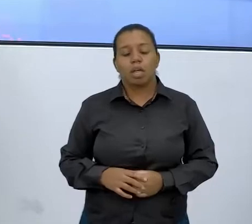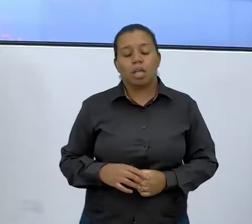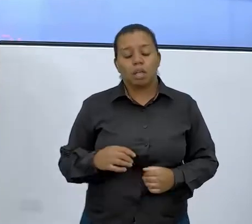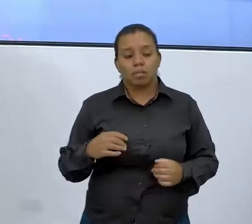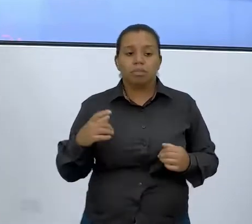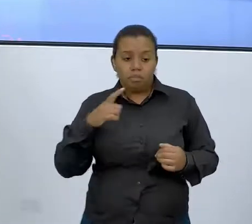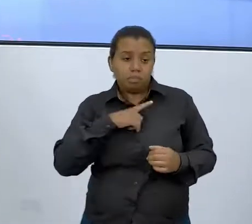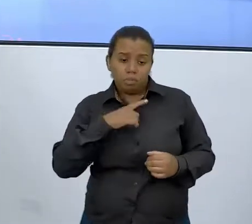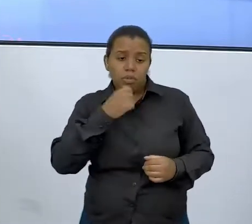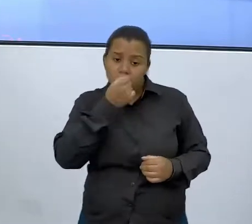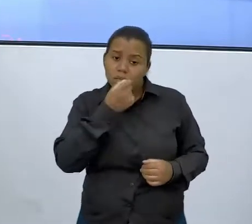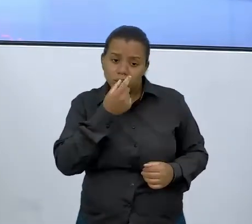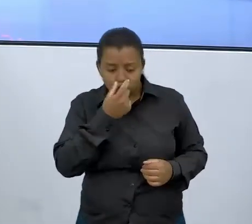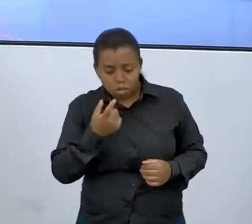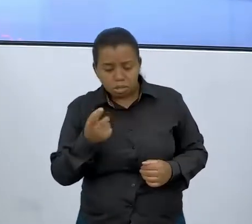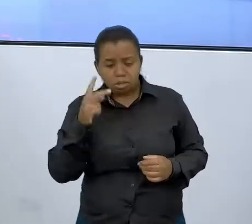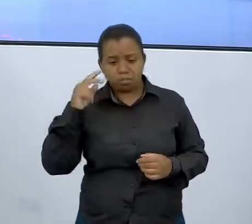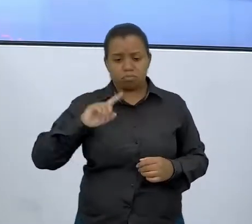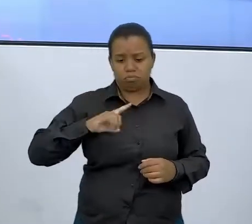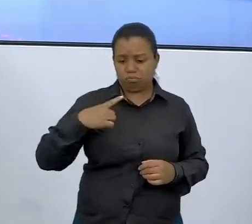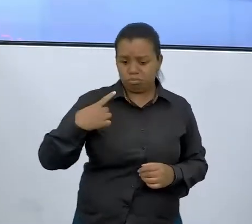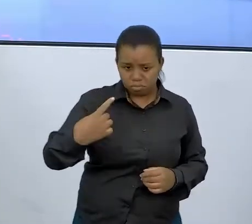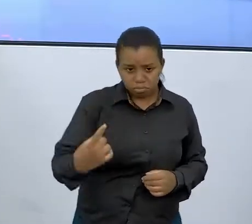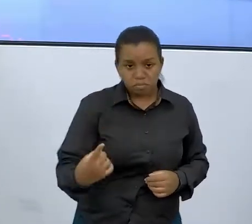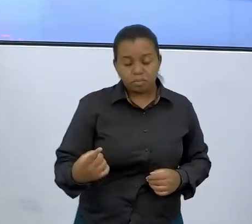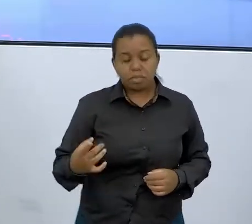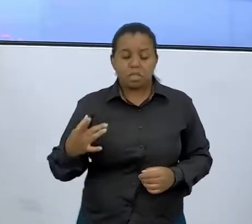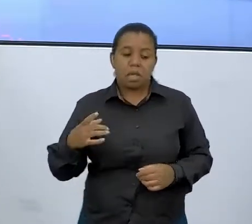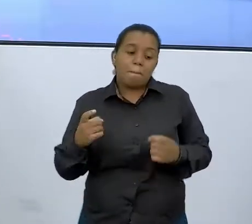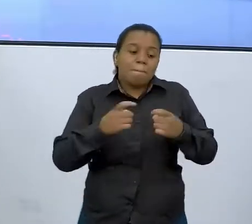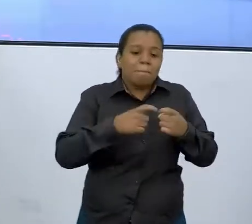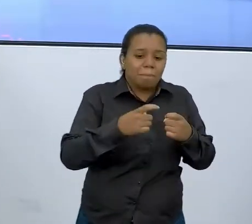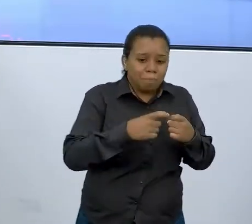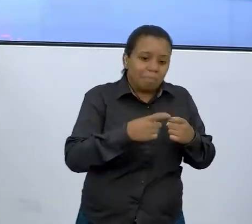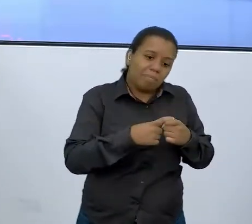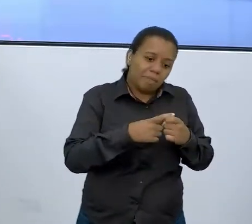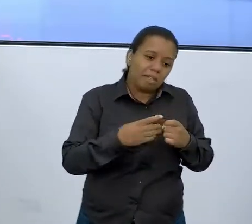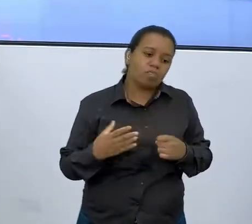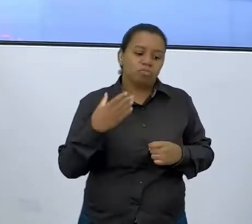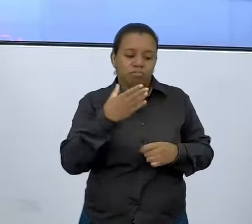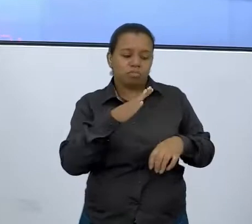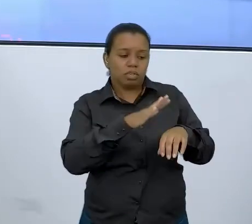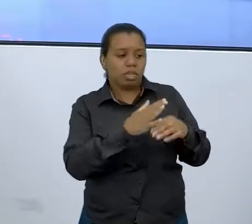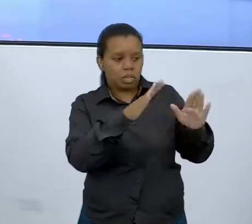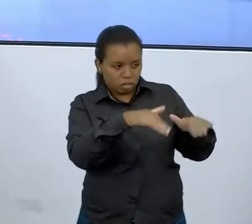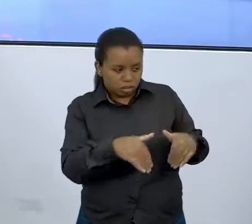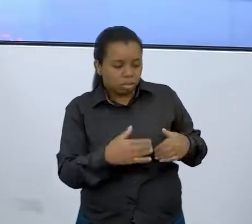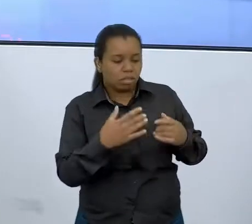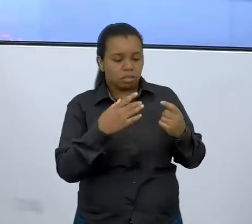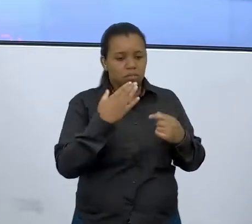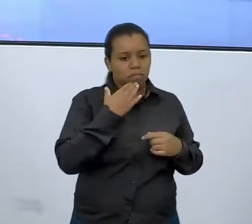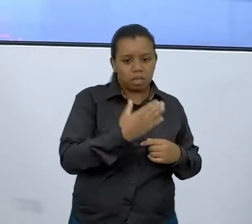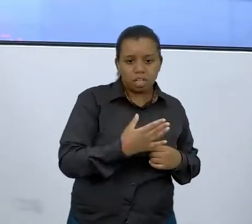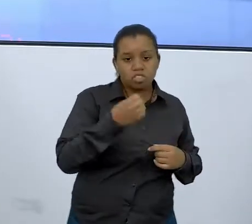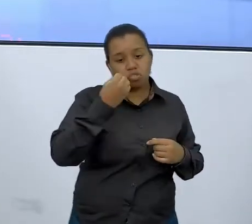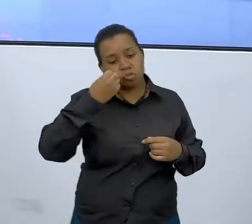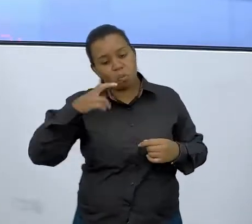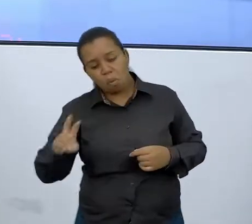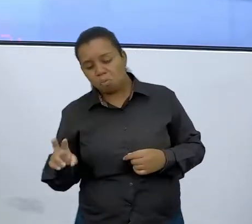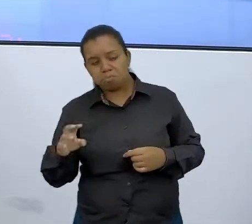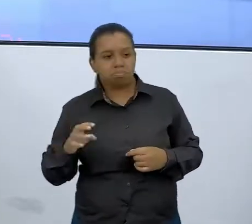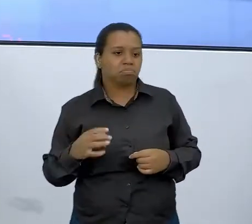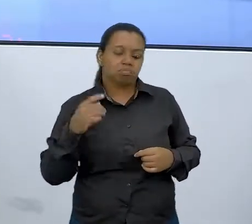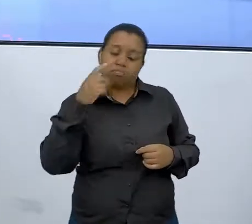sei que tem... se você faz com acompanhamento médico, existem certos tipos de anabolizantes e outros processos que você pode fazer com acompanhamento